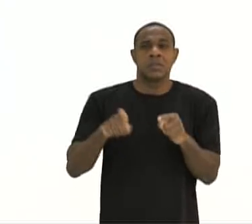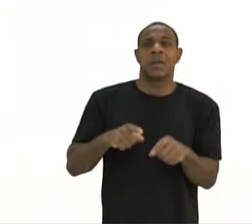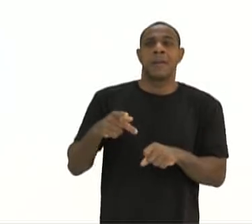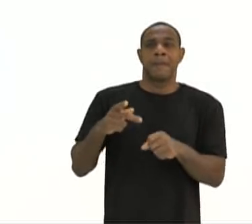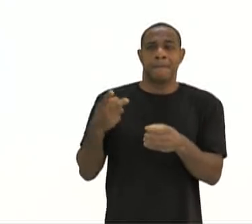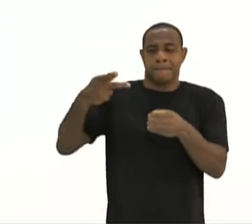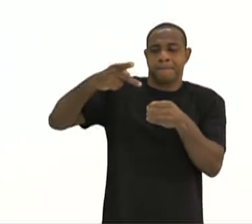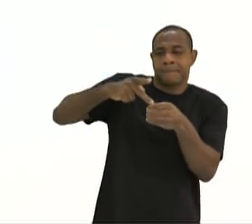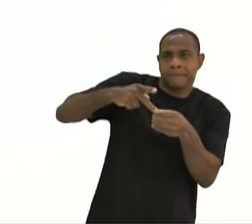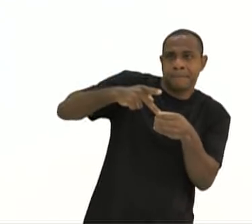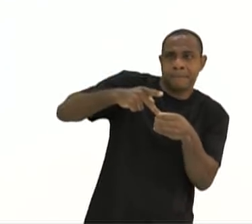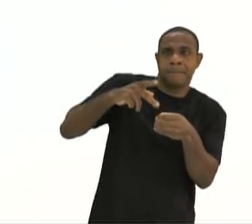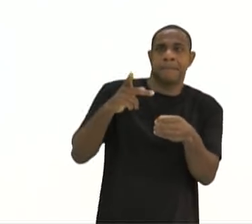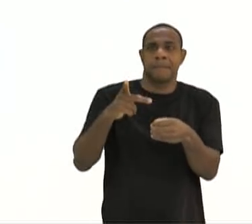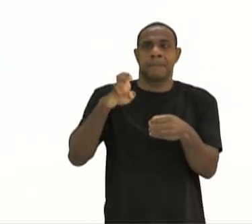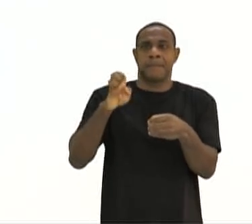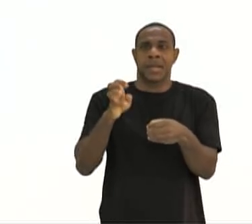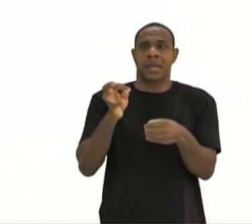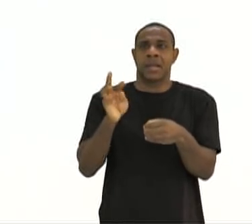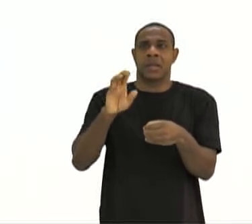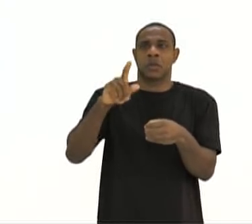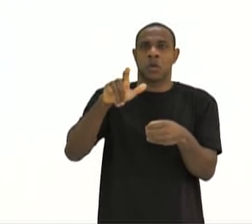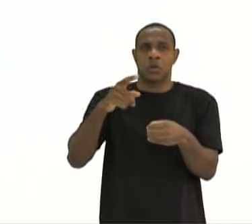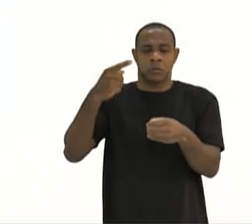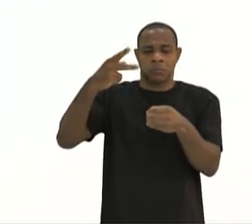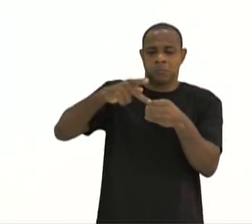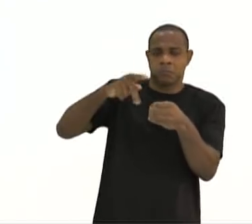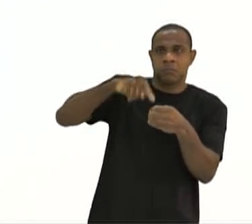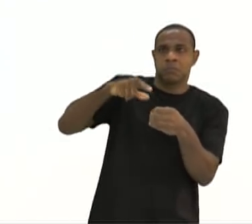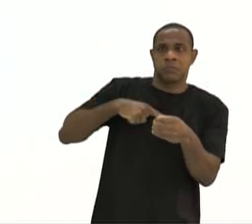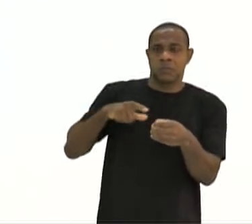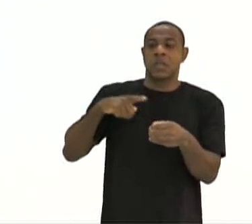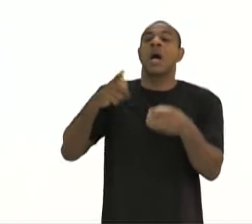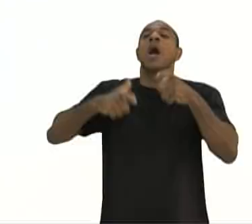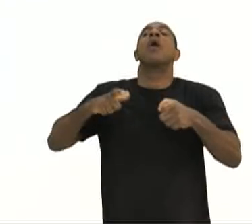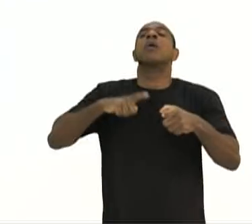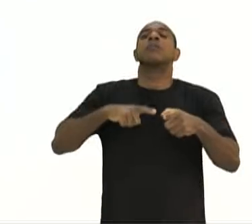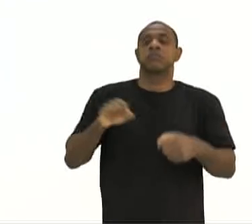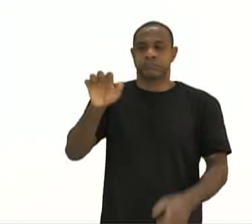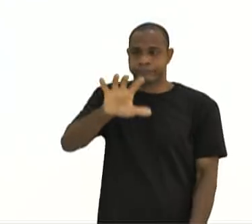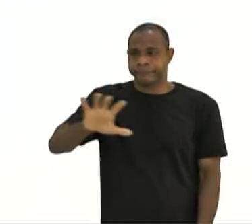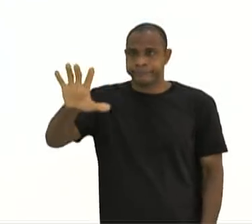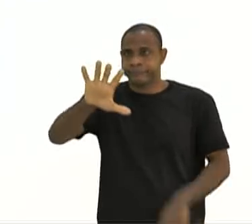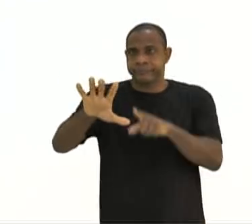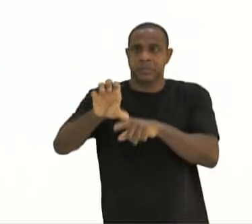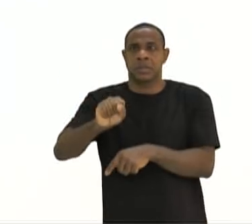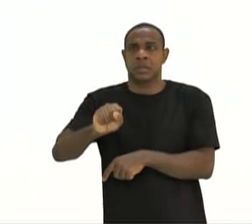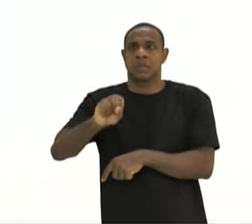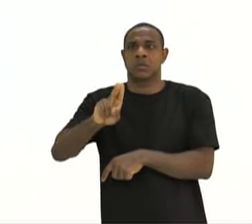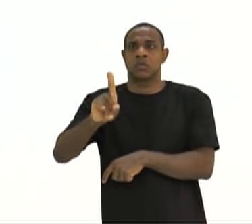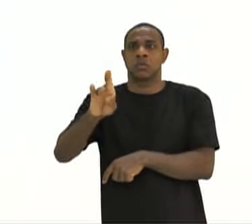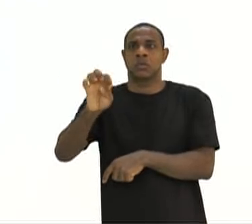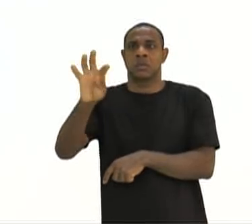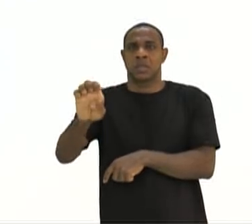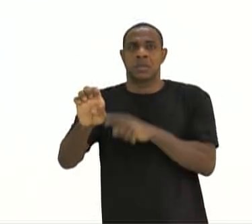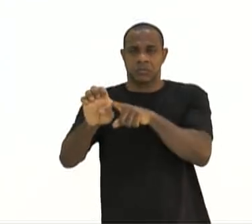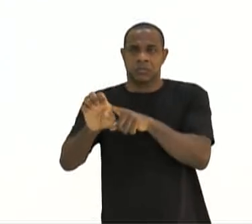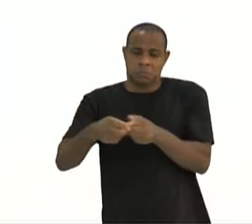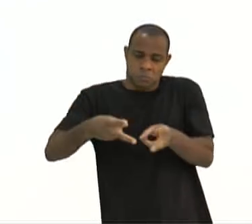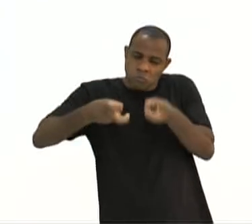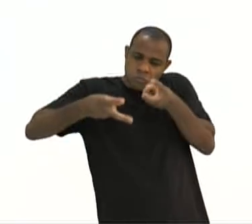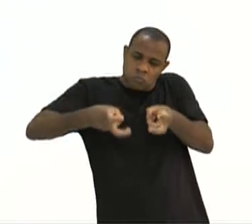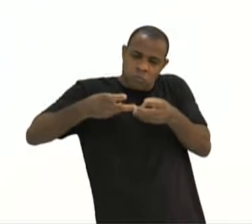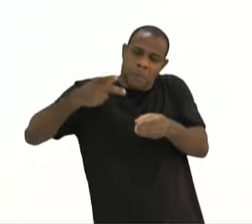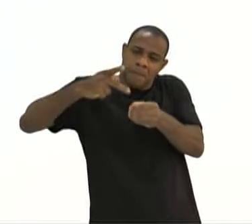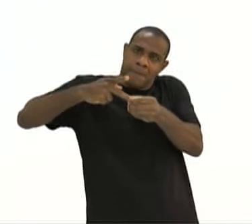petróleo também estão na região sudeste. As áreas de maior exploração do recurso petróleo